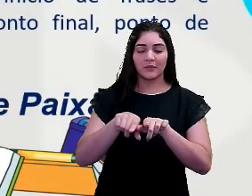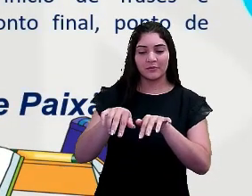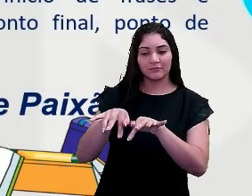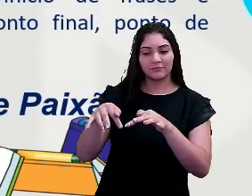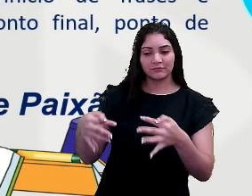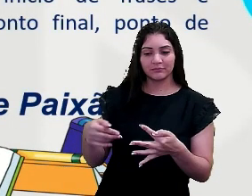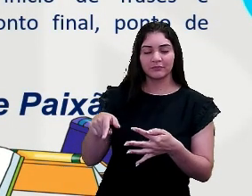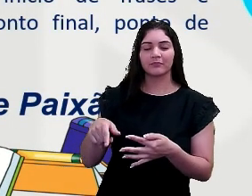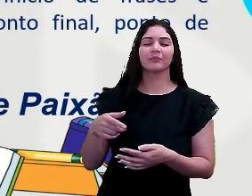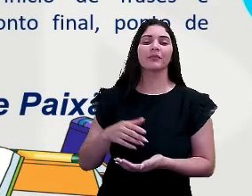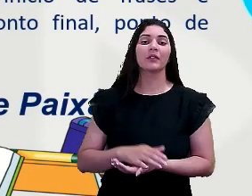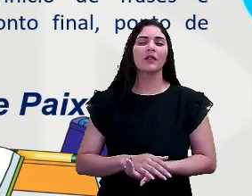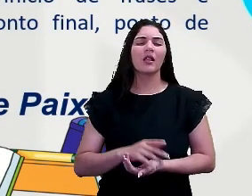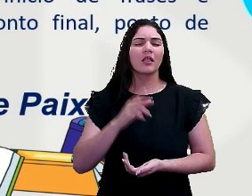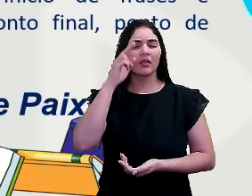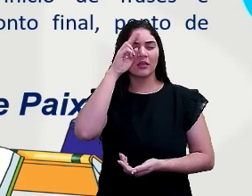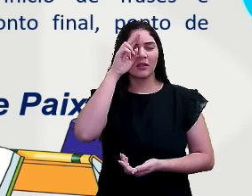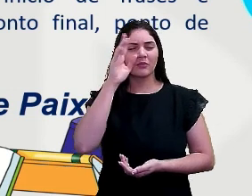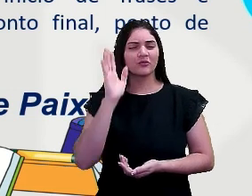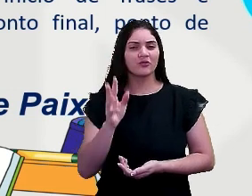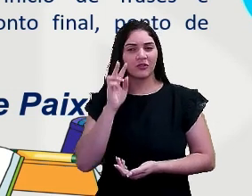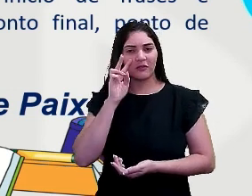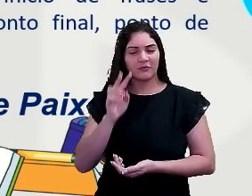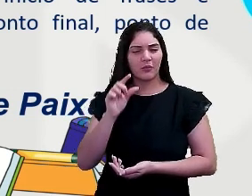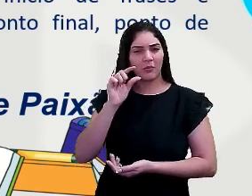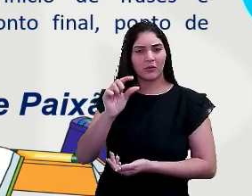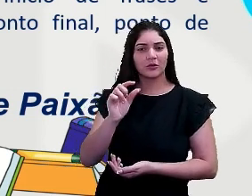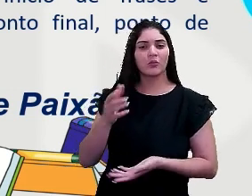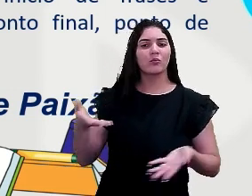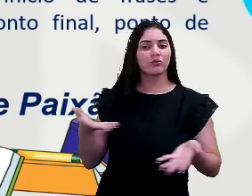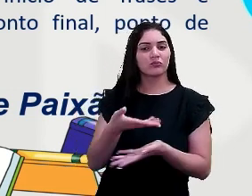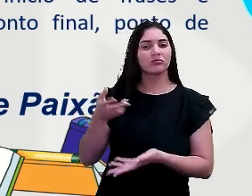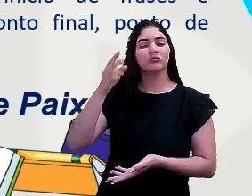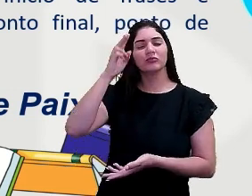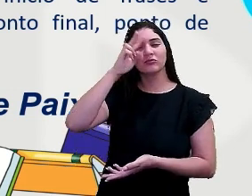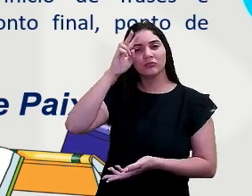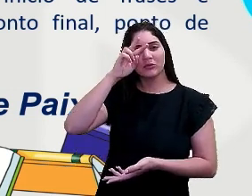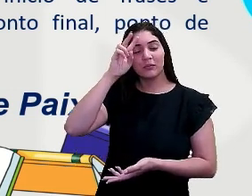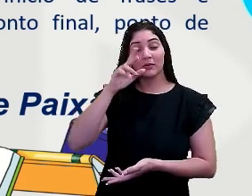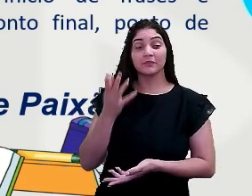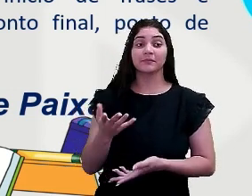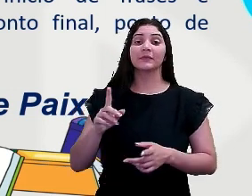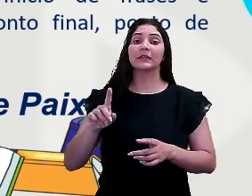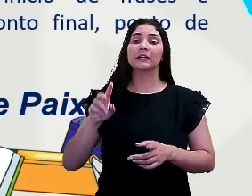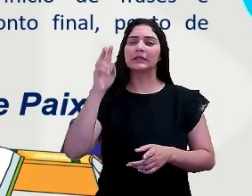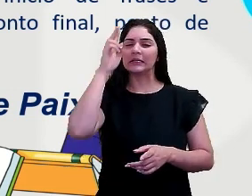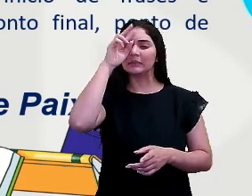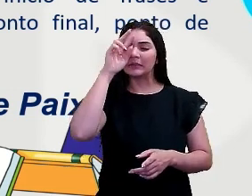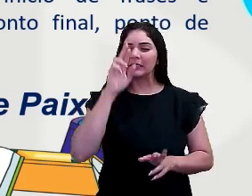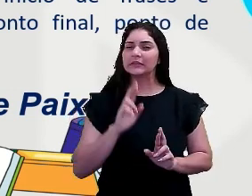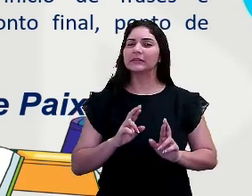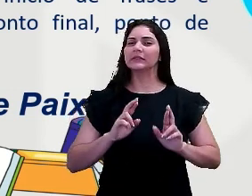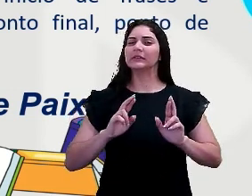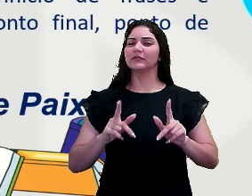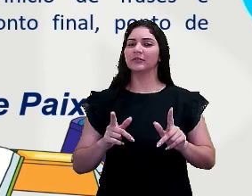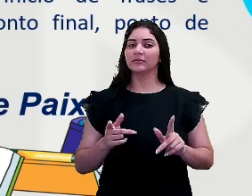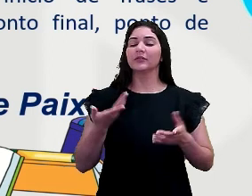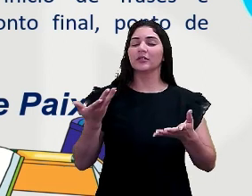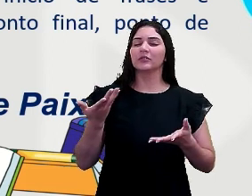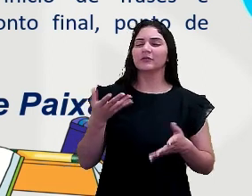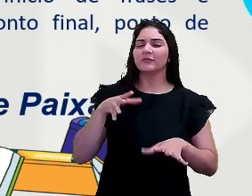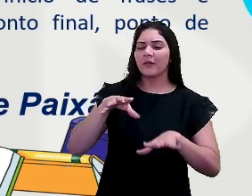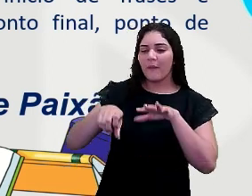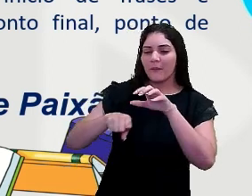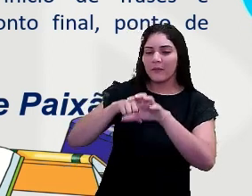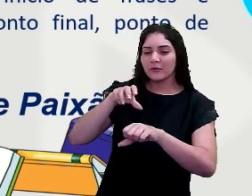gente já viu um pouquinho dessa aula? Hoje a gente vai relembrar, só que vai relembrar de uma forma diferente, onde a gente vai buscar